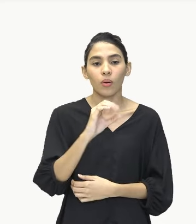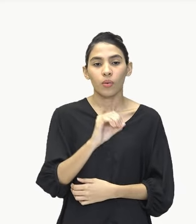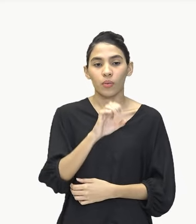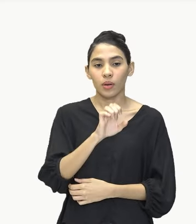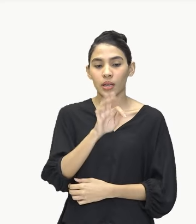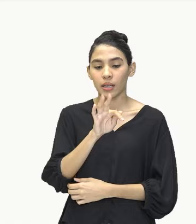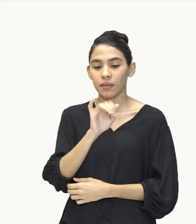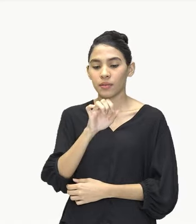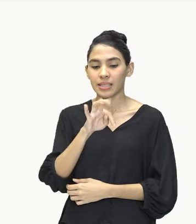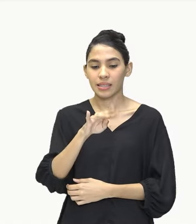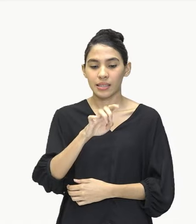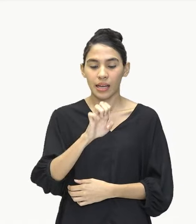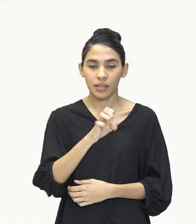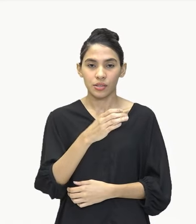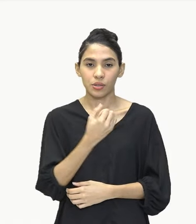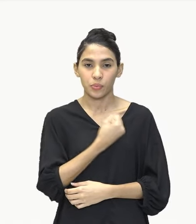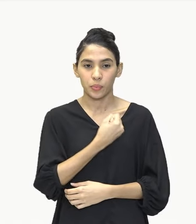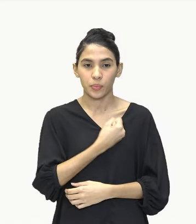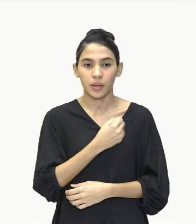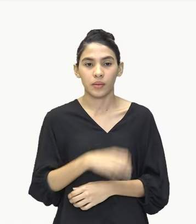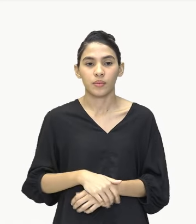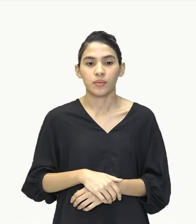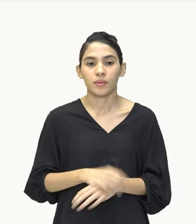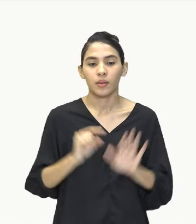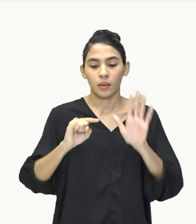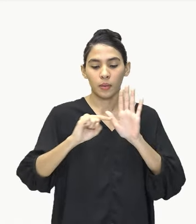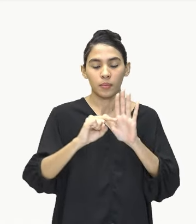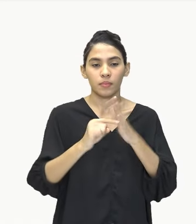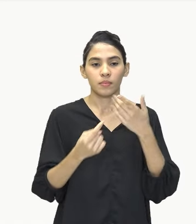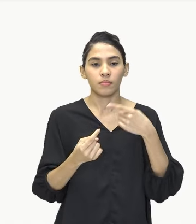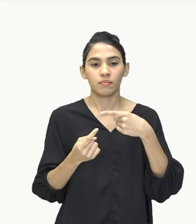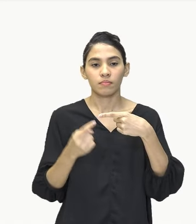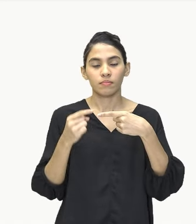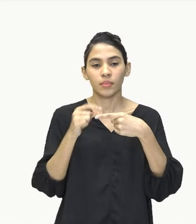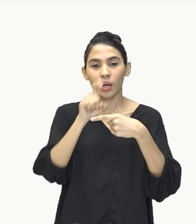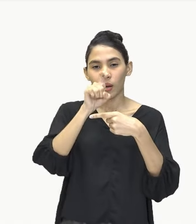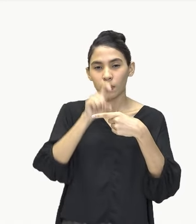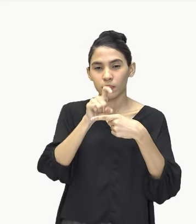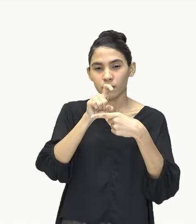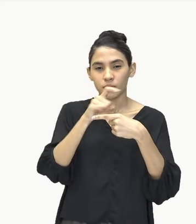coeficiente numérico de menos x sobre 3?